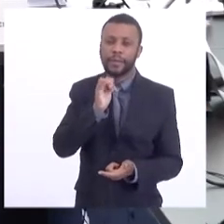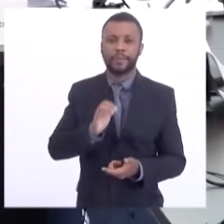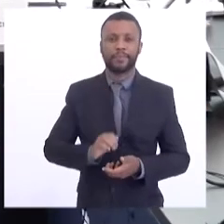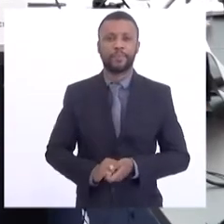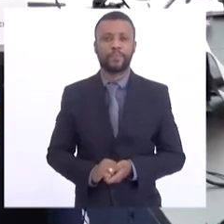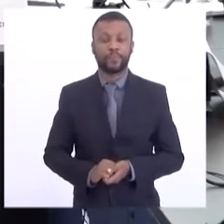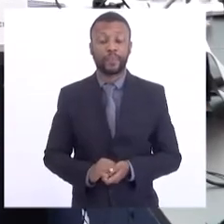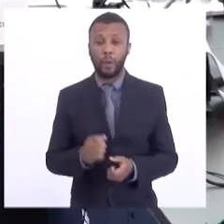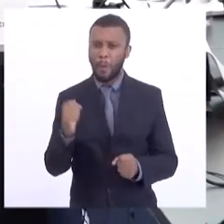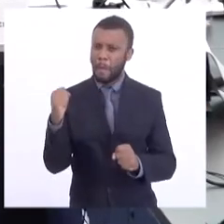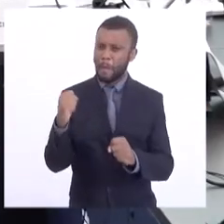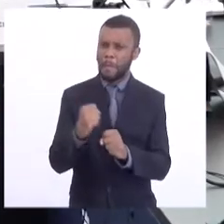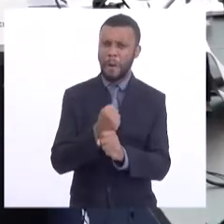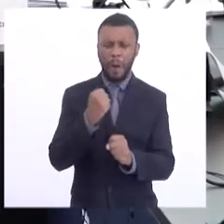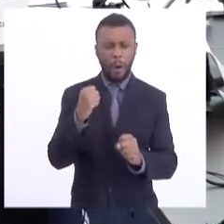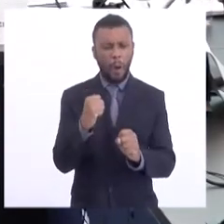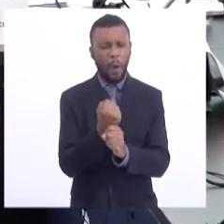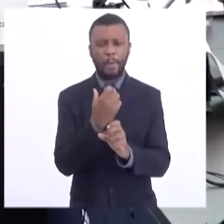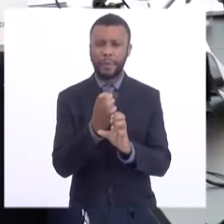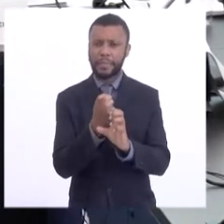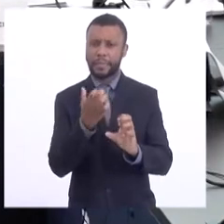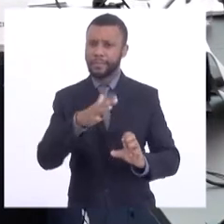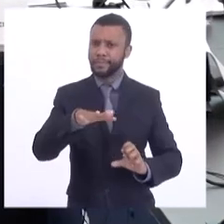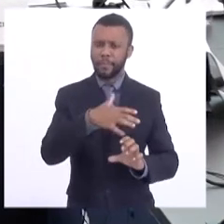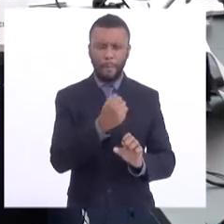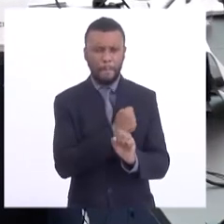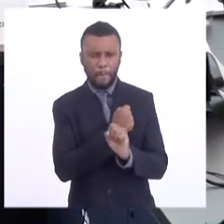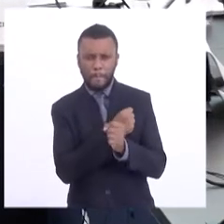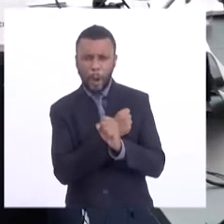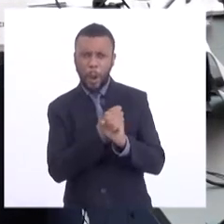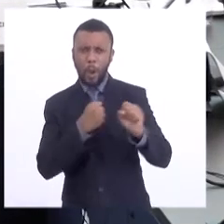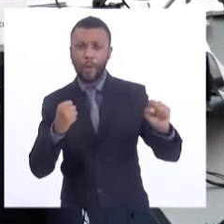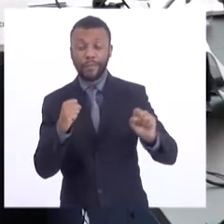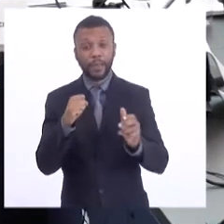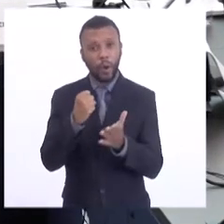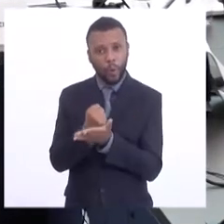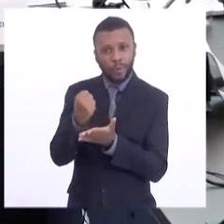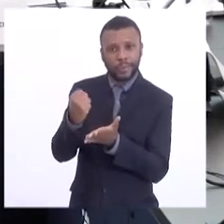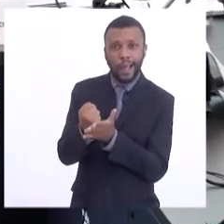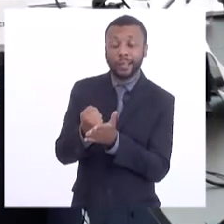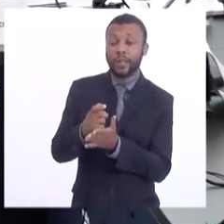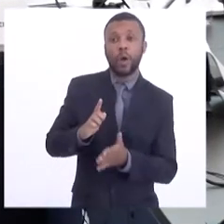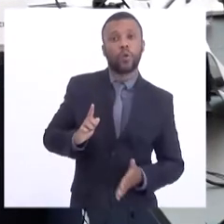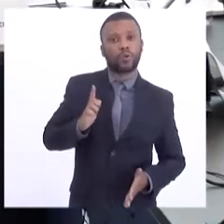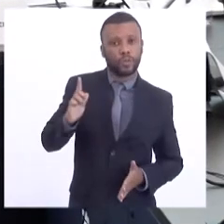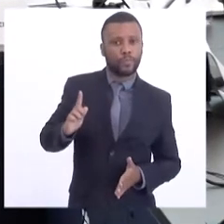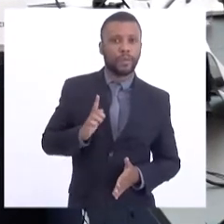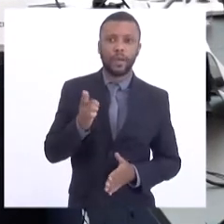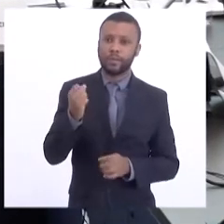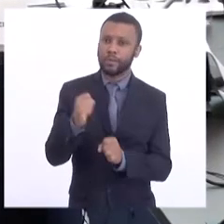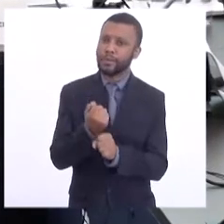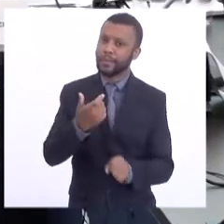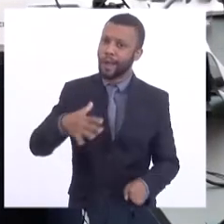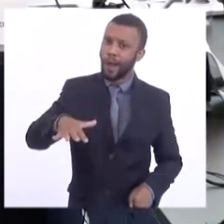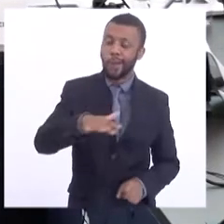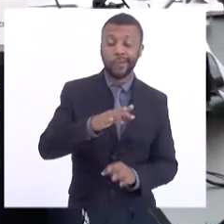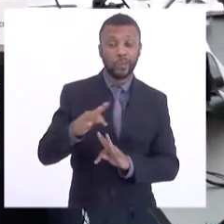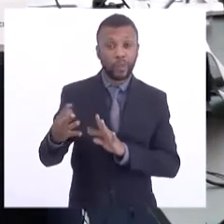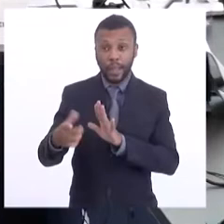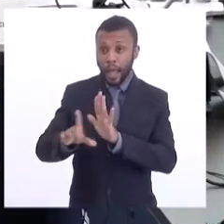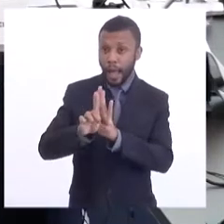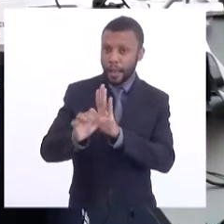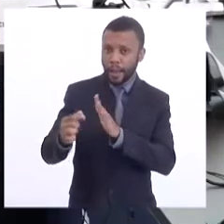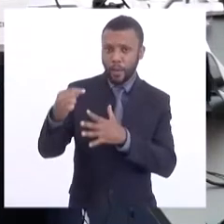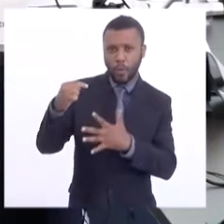numa grande obra de Engenharia se você contrata o gerenciamento da obra em todas as leis para